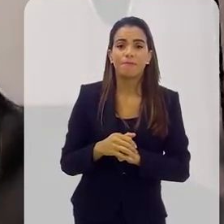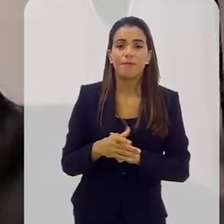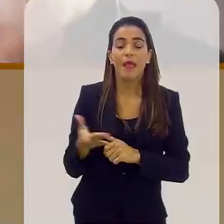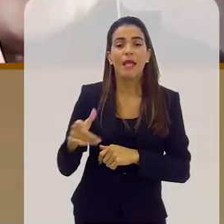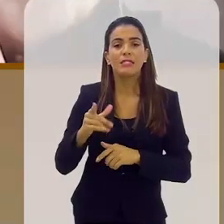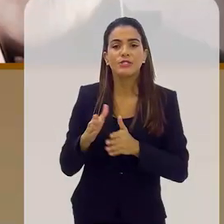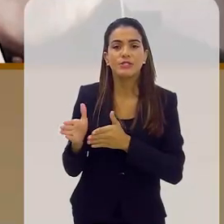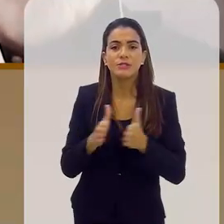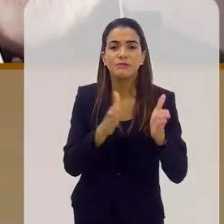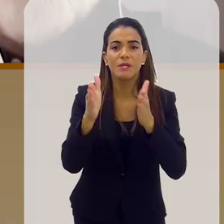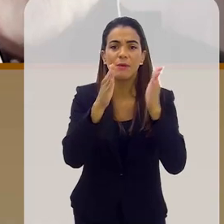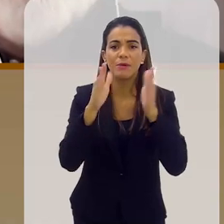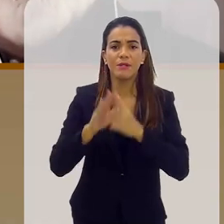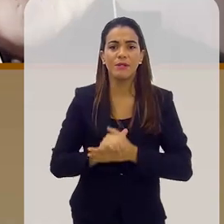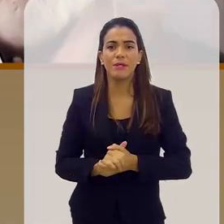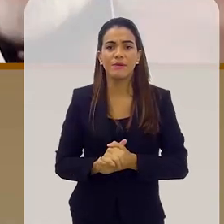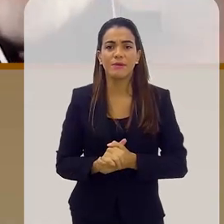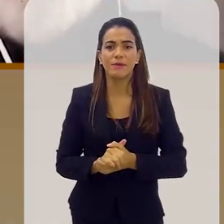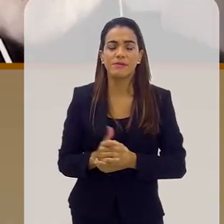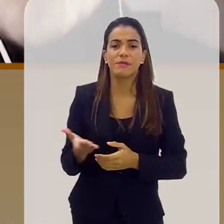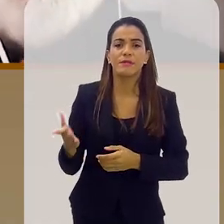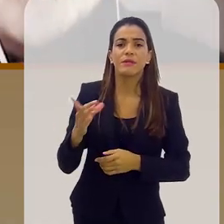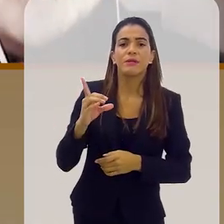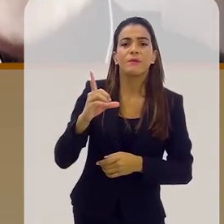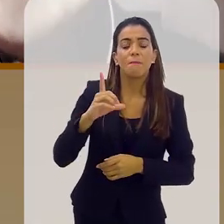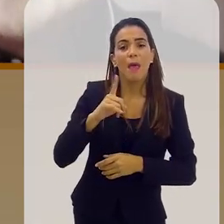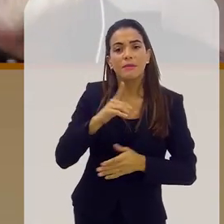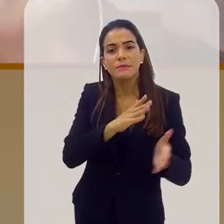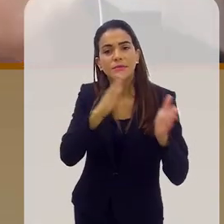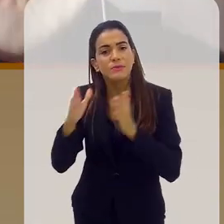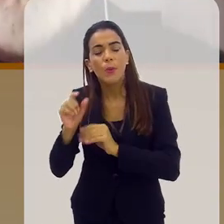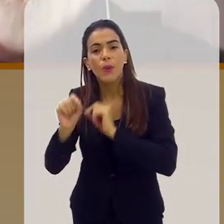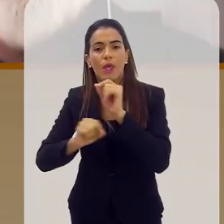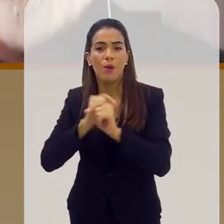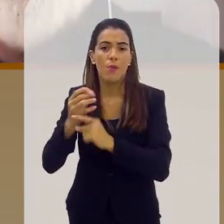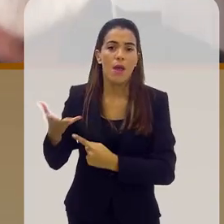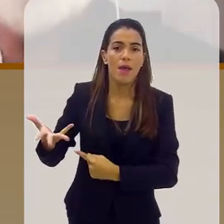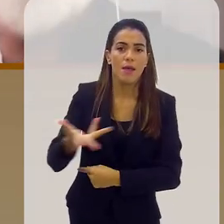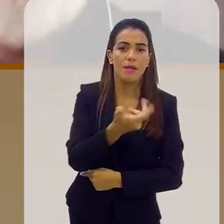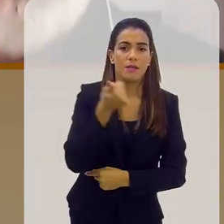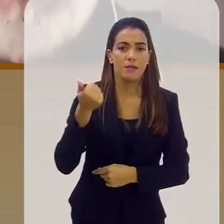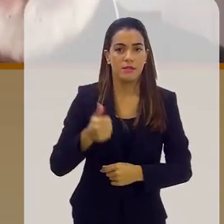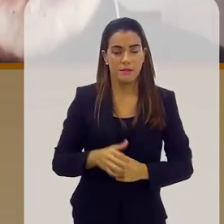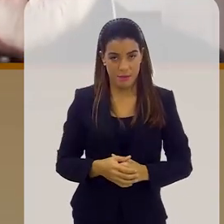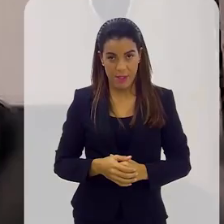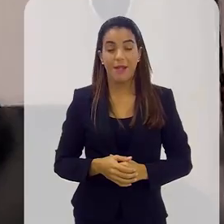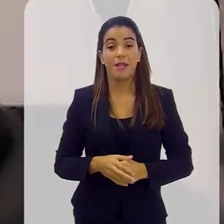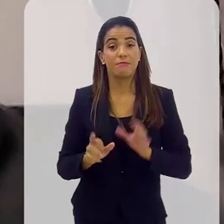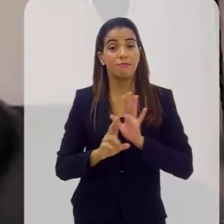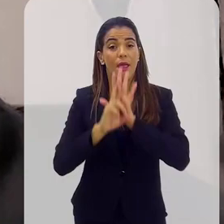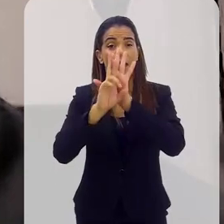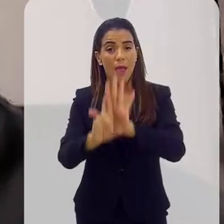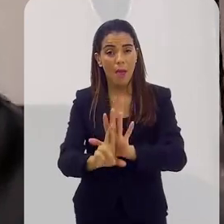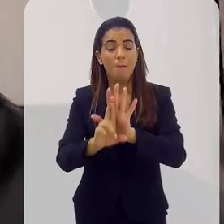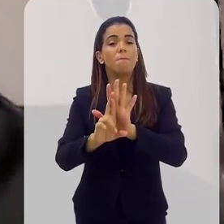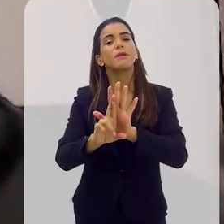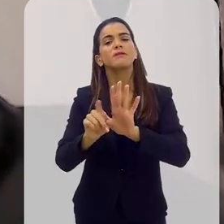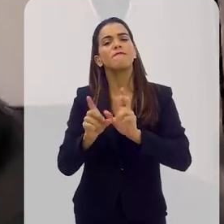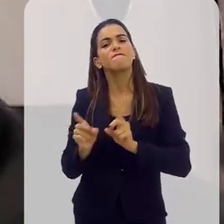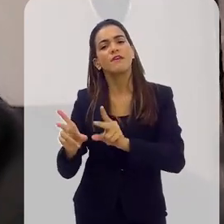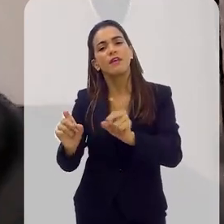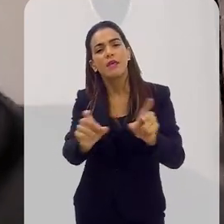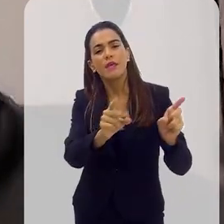essas coisas que o destino vai amarrando, quer dizer, ele deixa de ser um empresário, mas passa a ser um excelente representante